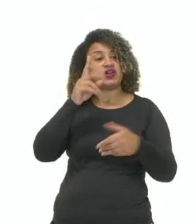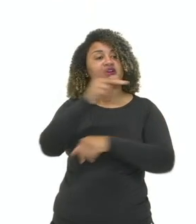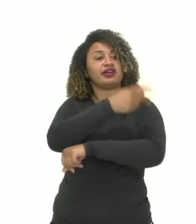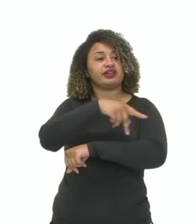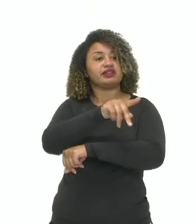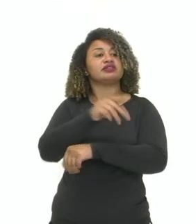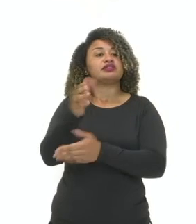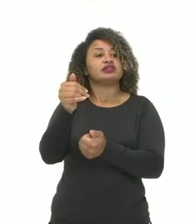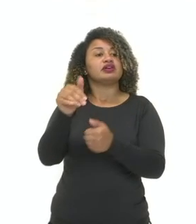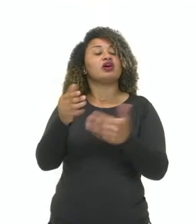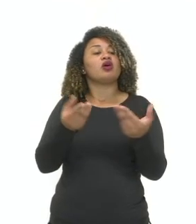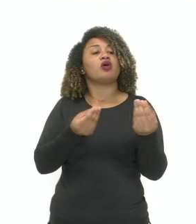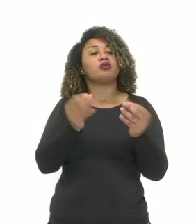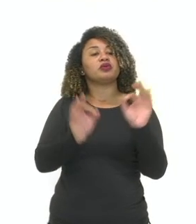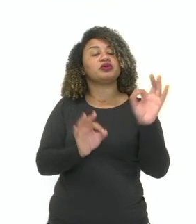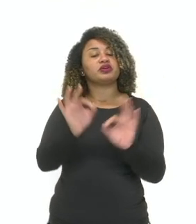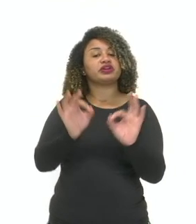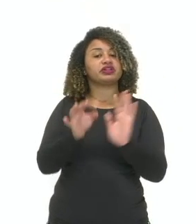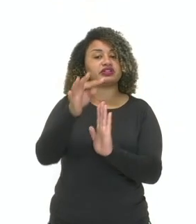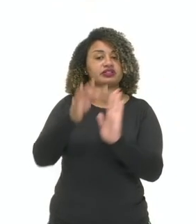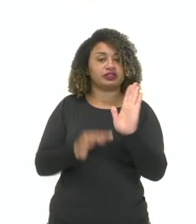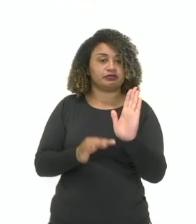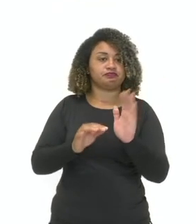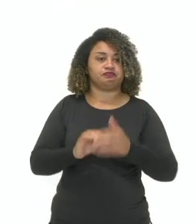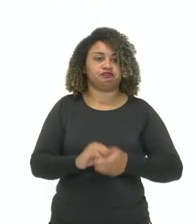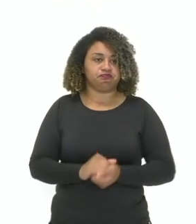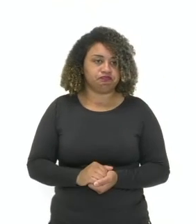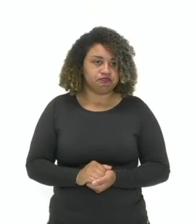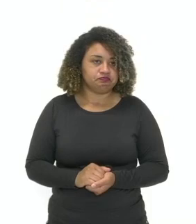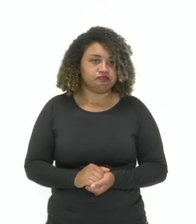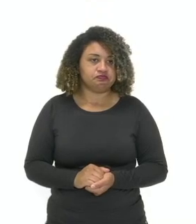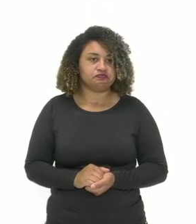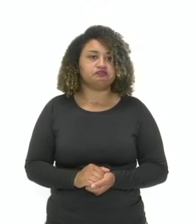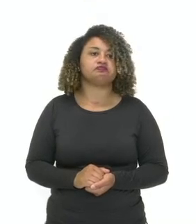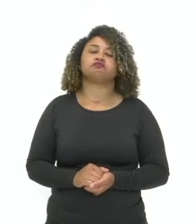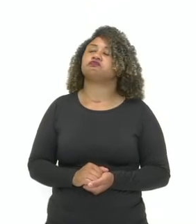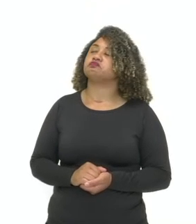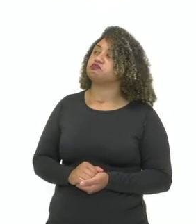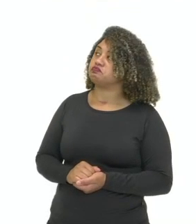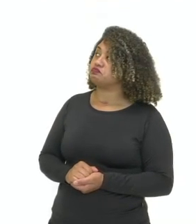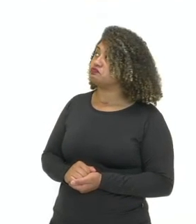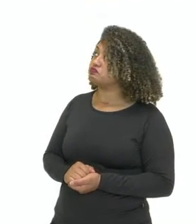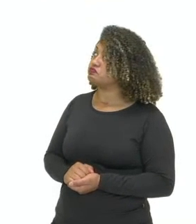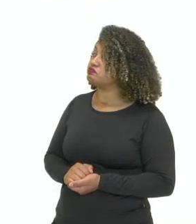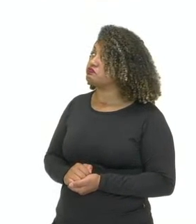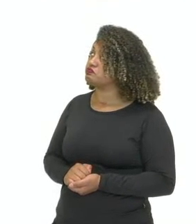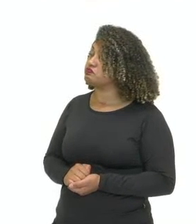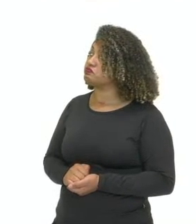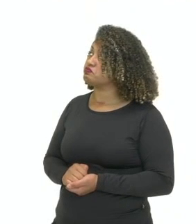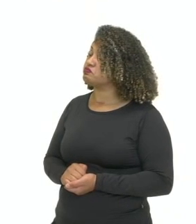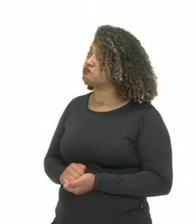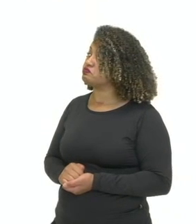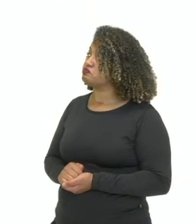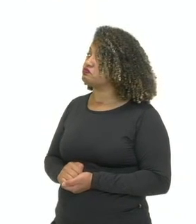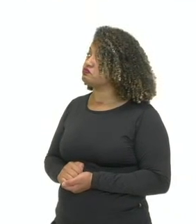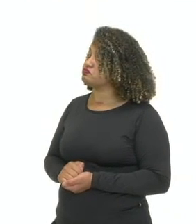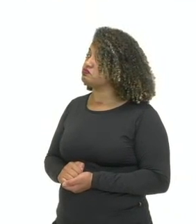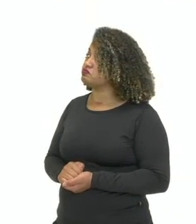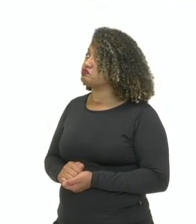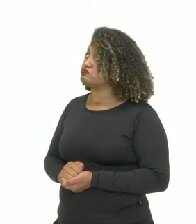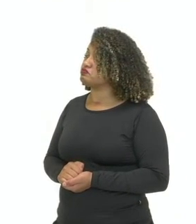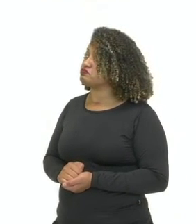el texto? Evalúa las primeras anotaciones para registrarlo con las correcciones